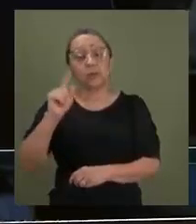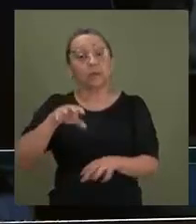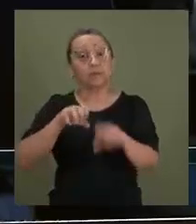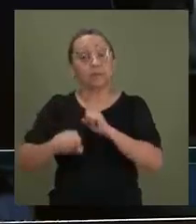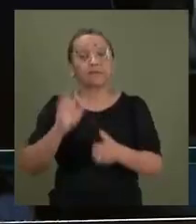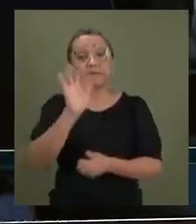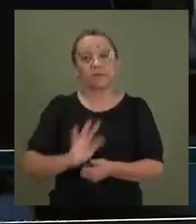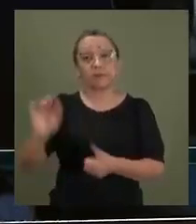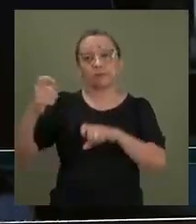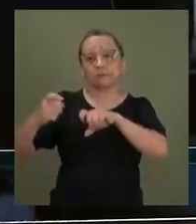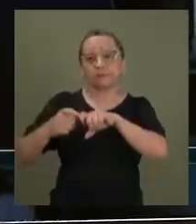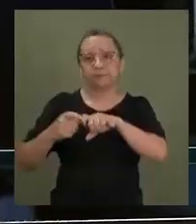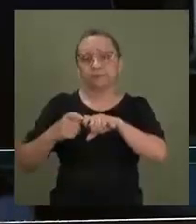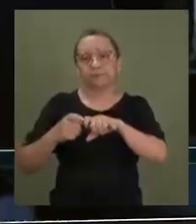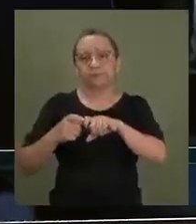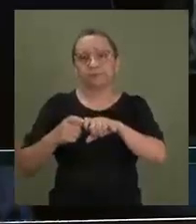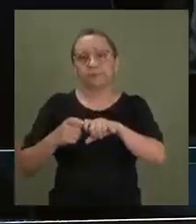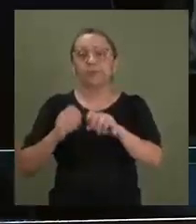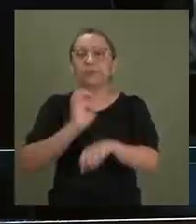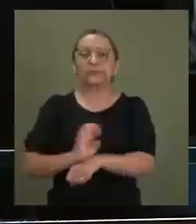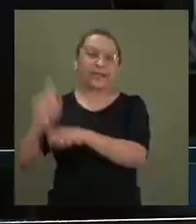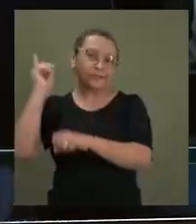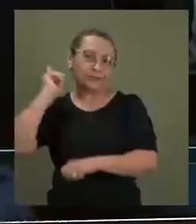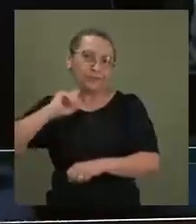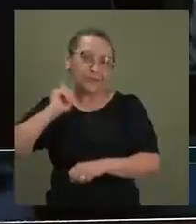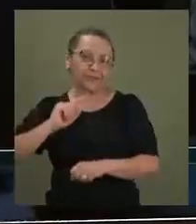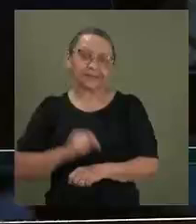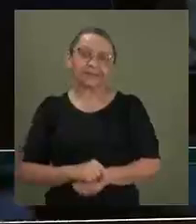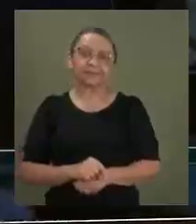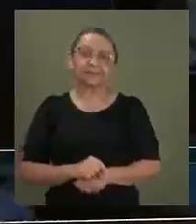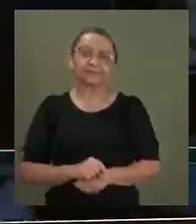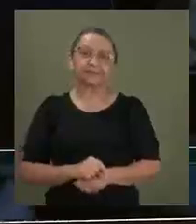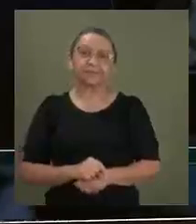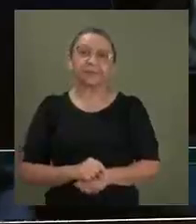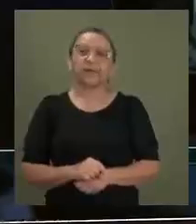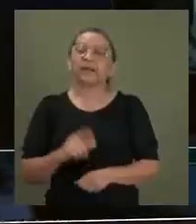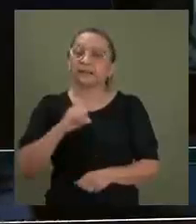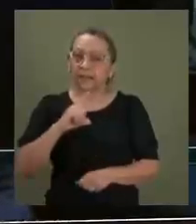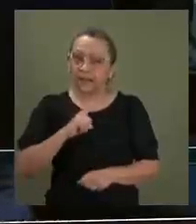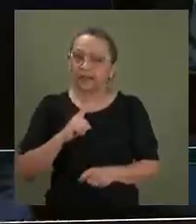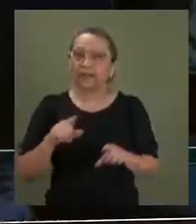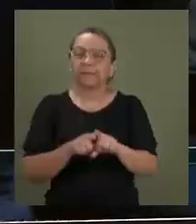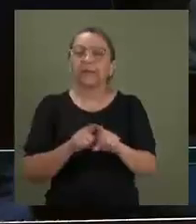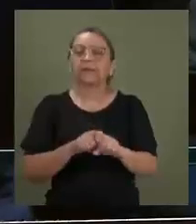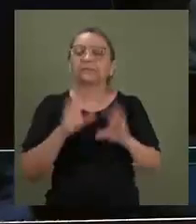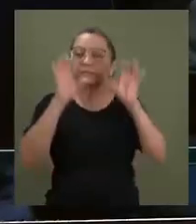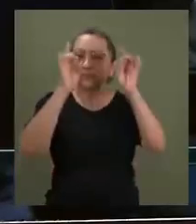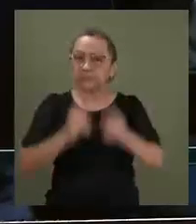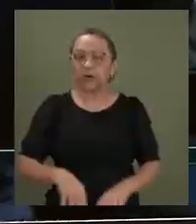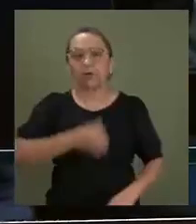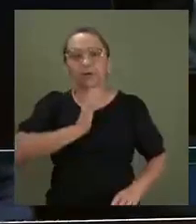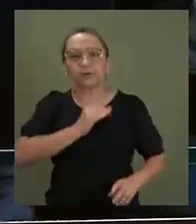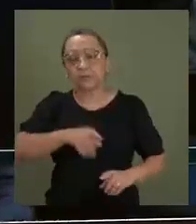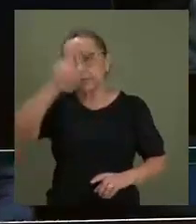de Medicina do Triângulo Mineiro em Uberaba, Minas Gerais. Possui residência em cardiologia pelo